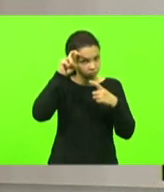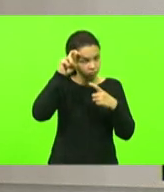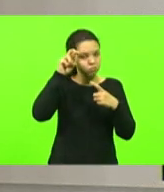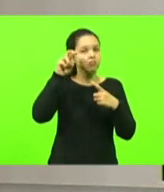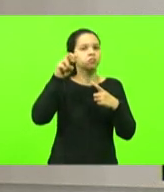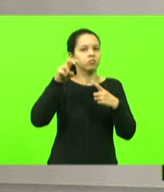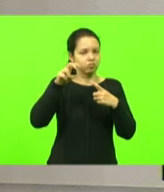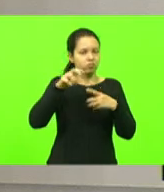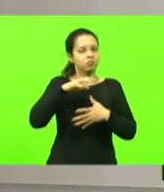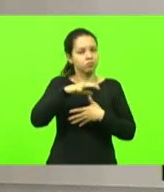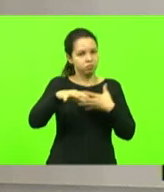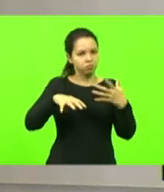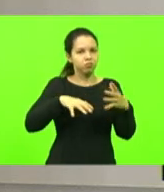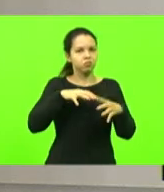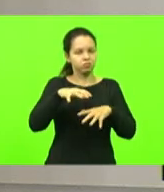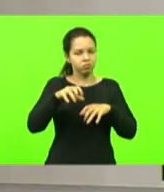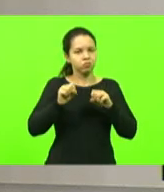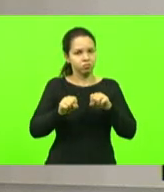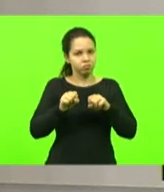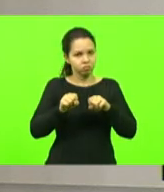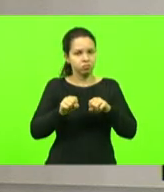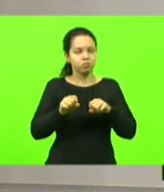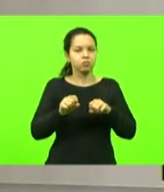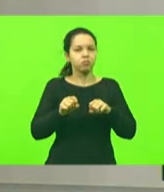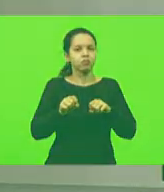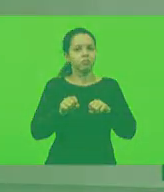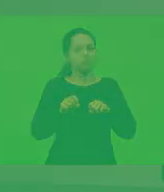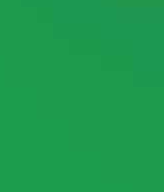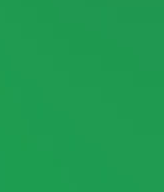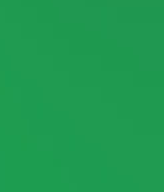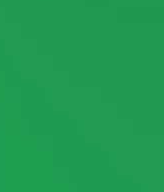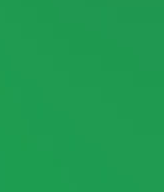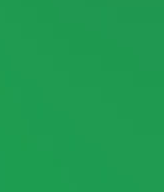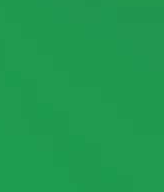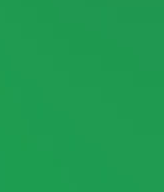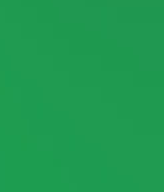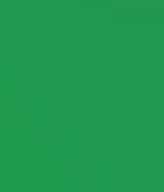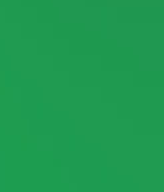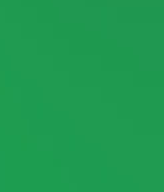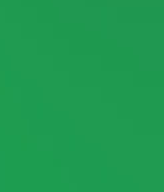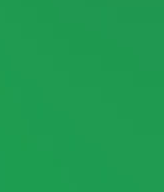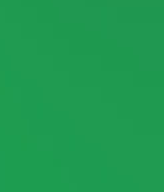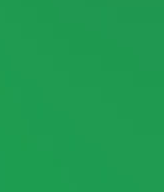mista ou seja presencial e também virtual